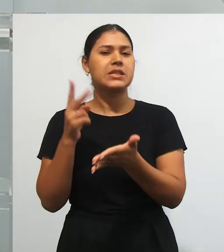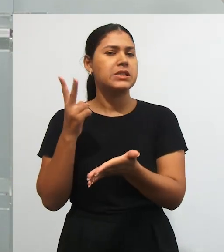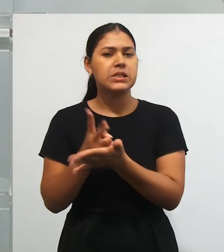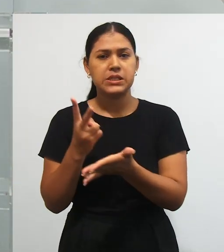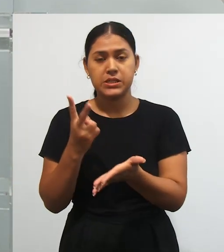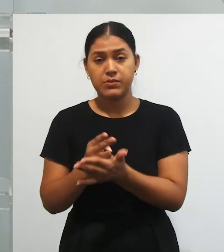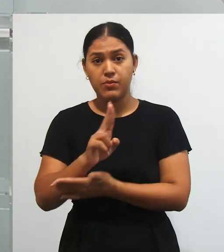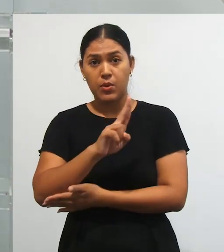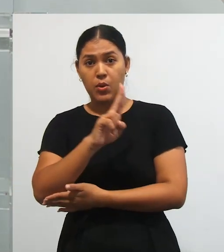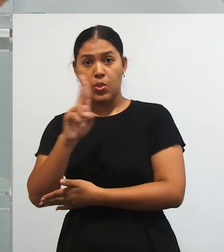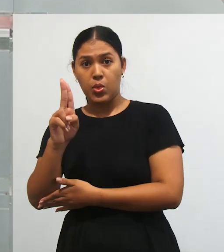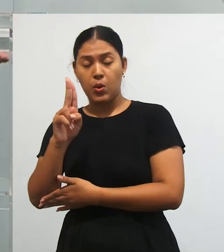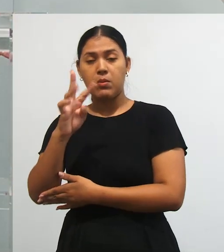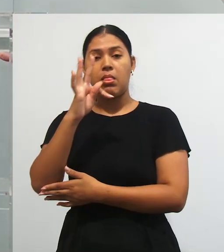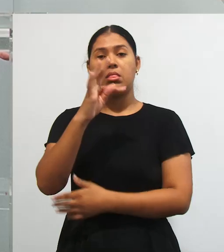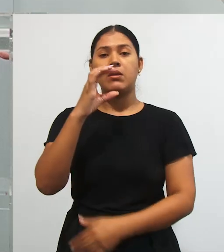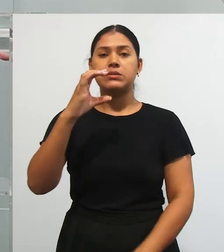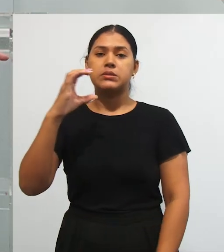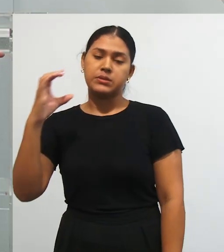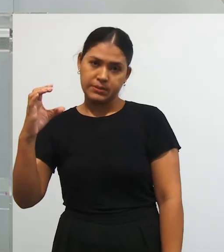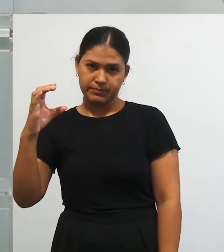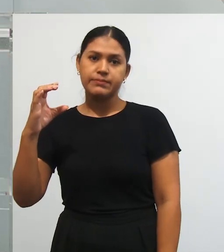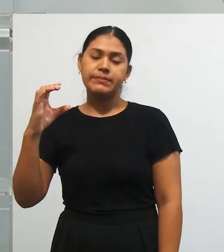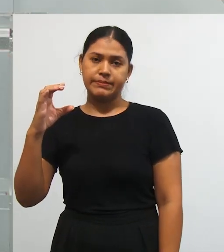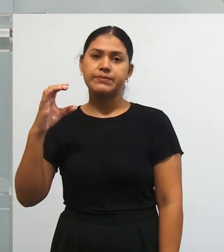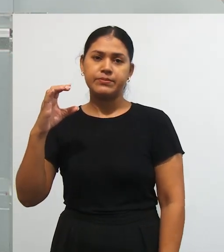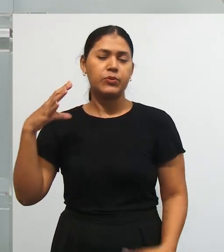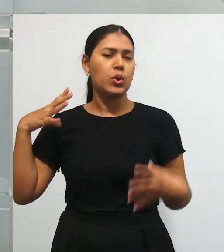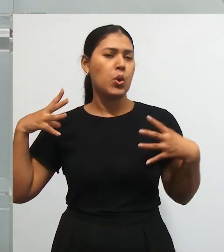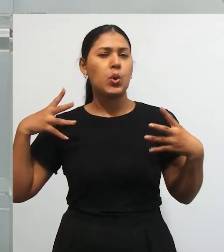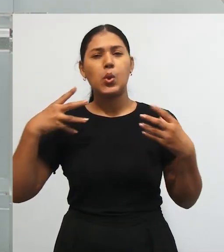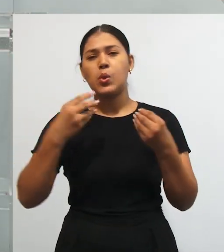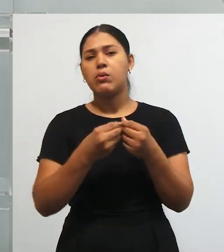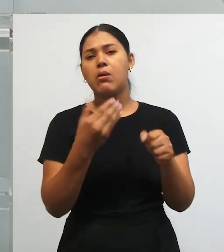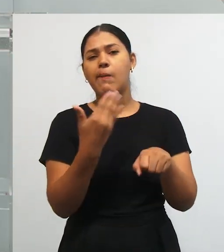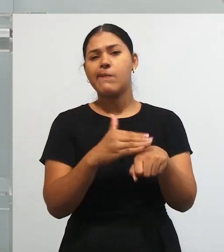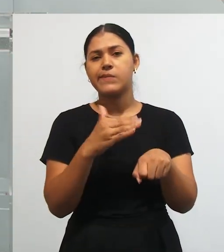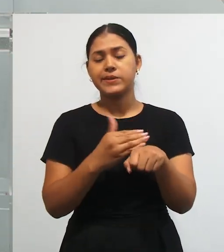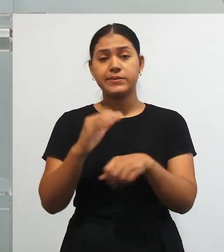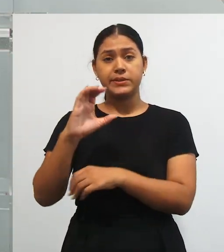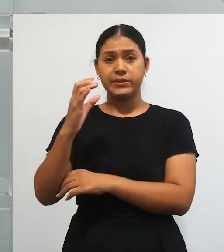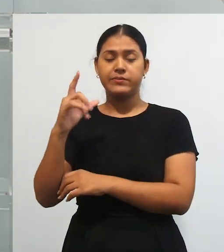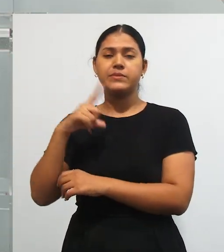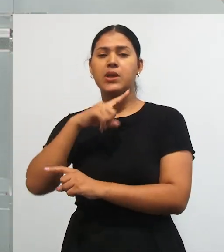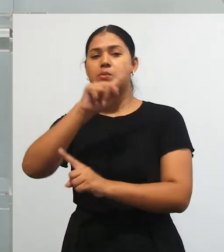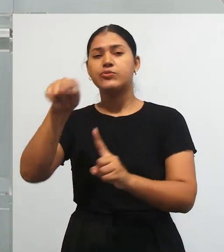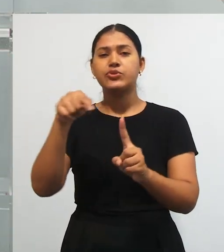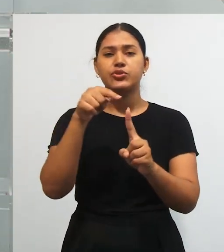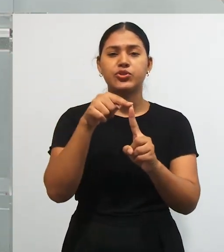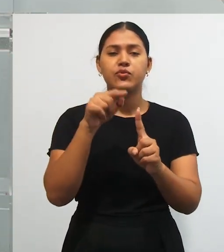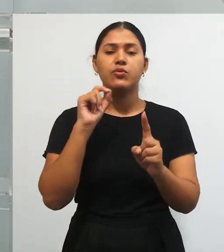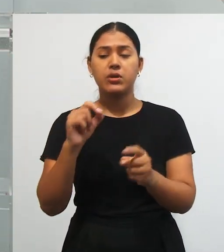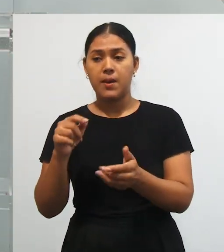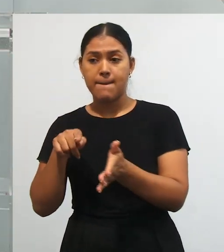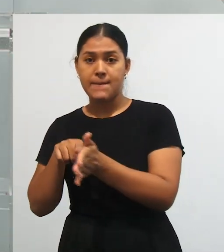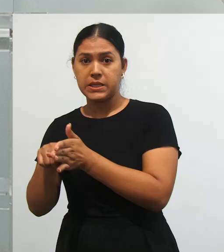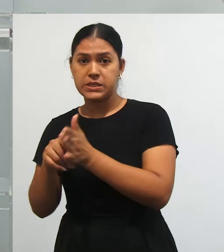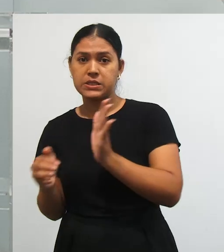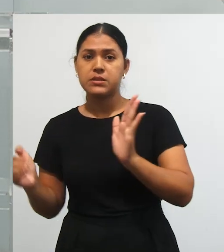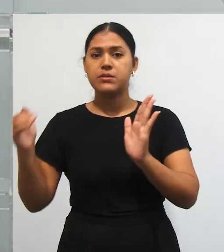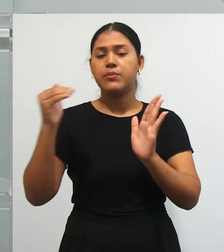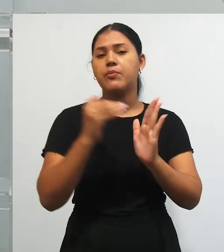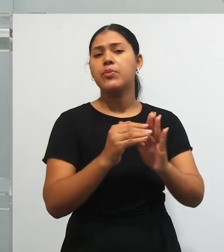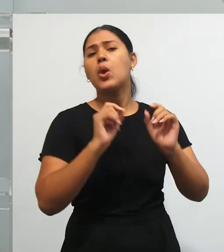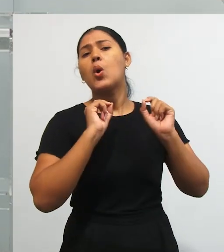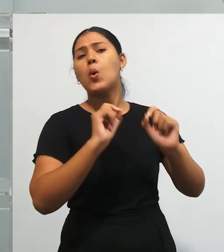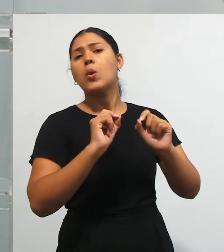gente costuma chamar de trabalho de conclusão de curso, mas que toda a prática científica tem esse percurso por analogia, é claro.